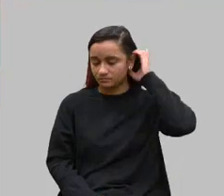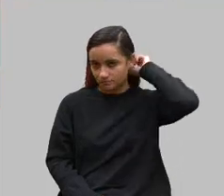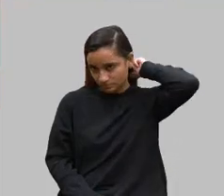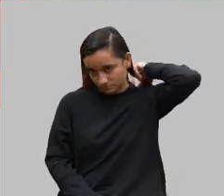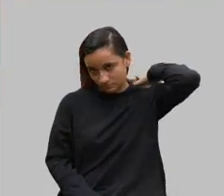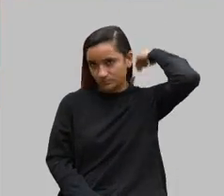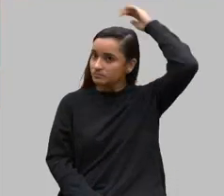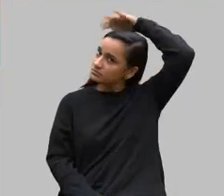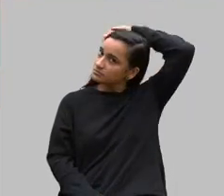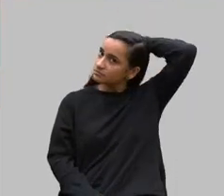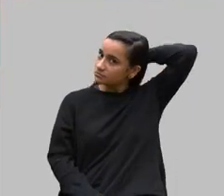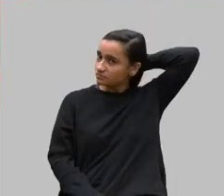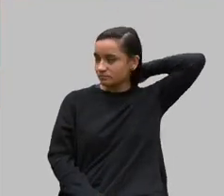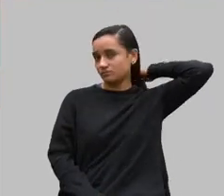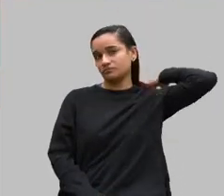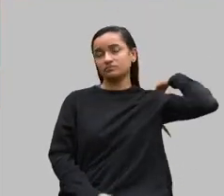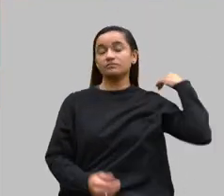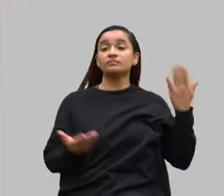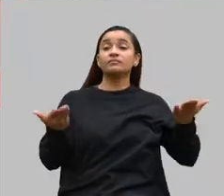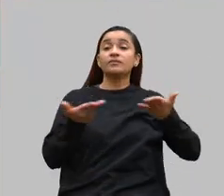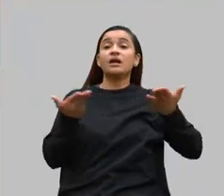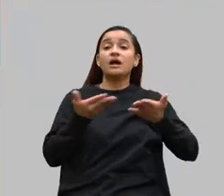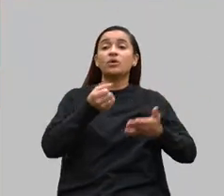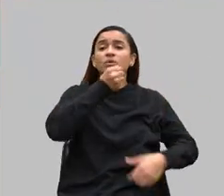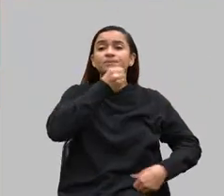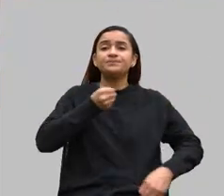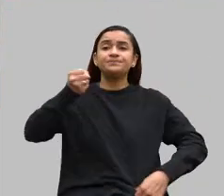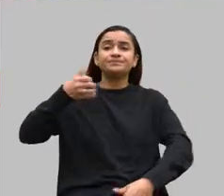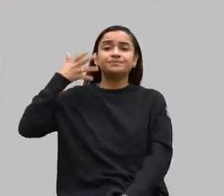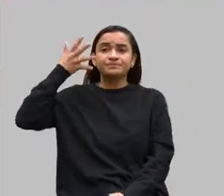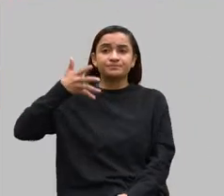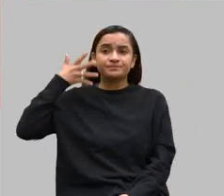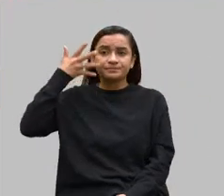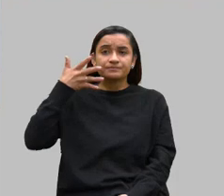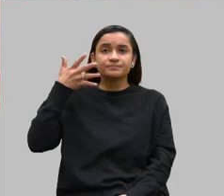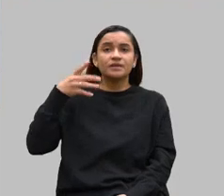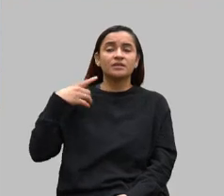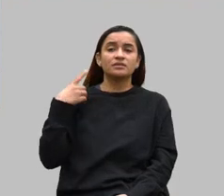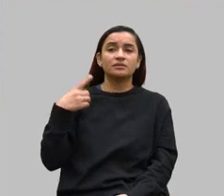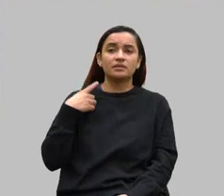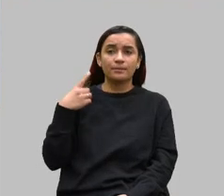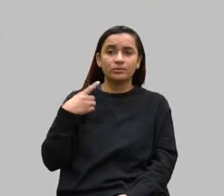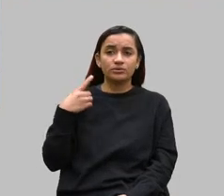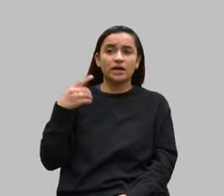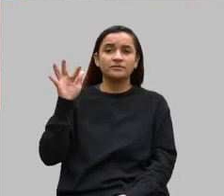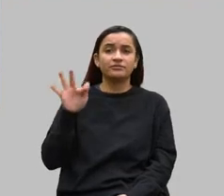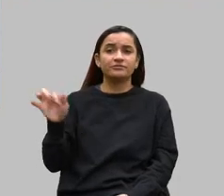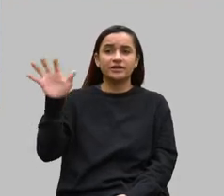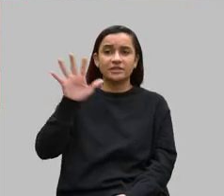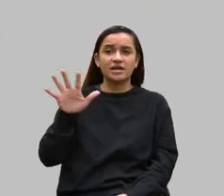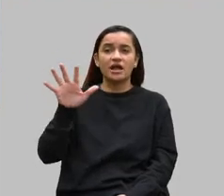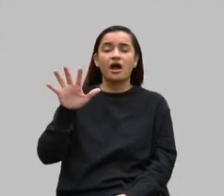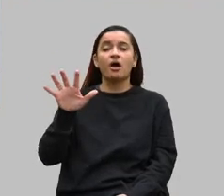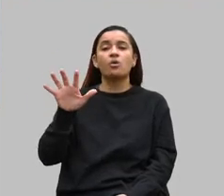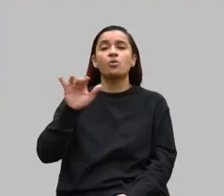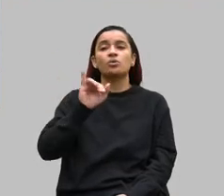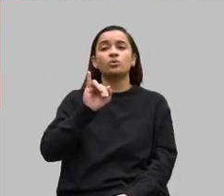Pinheirinho e com a palavra para suasa a deputada Federal delegada